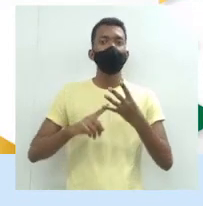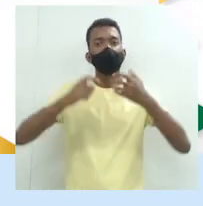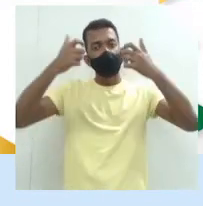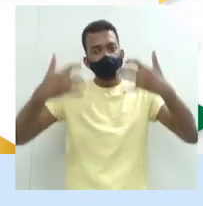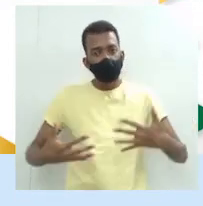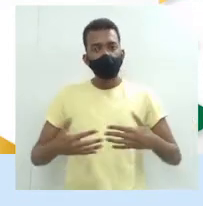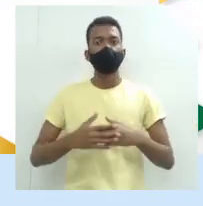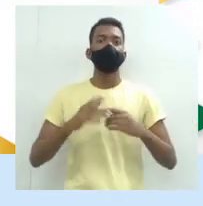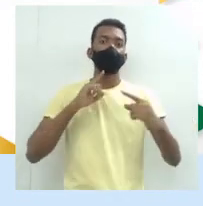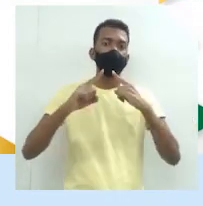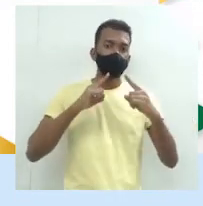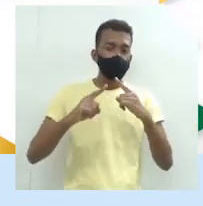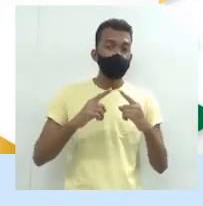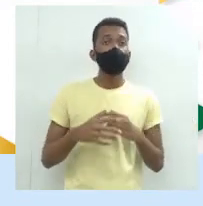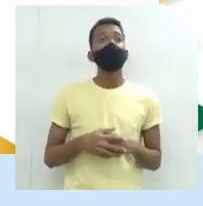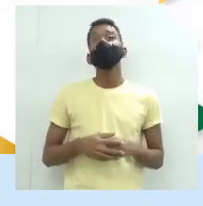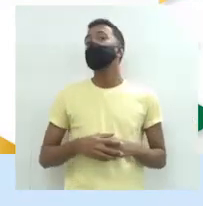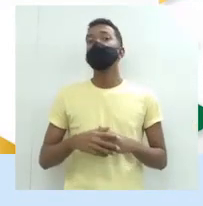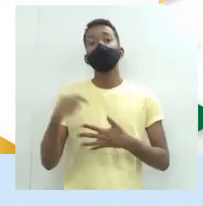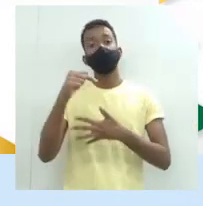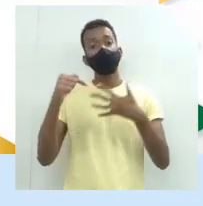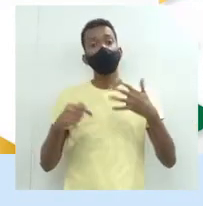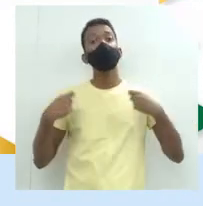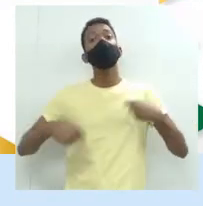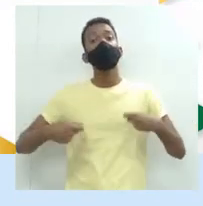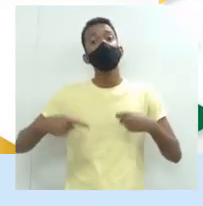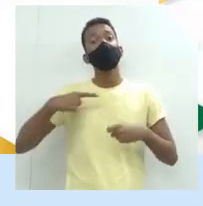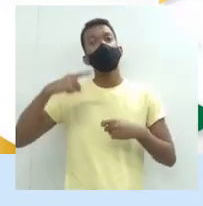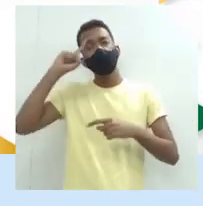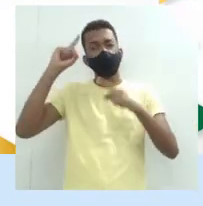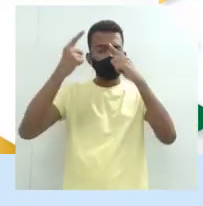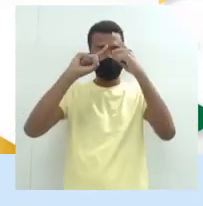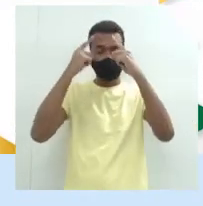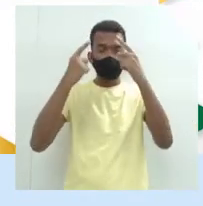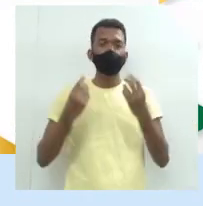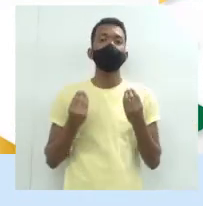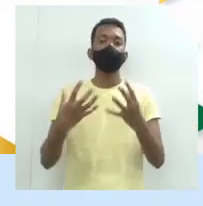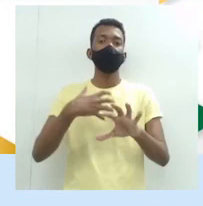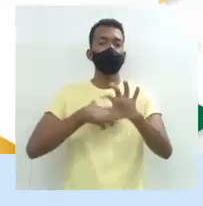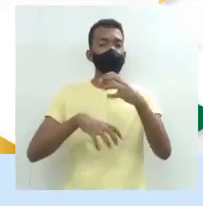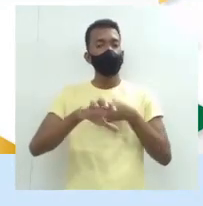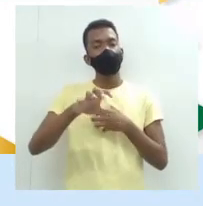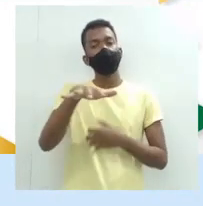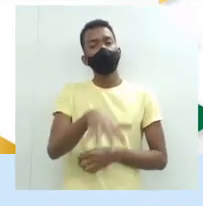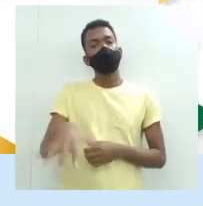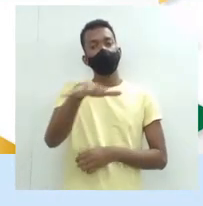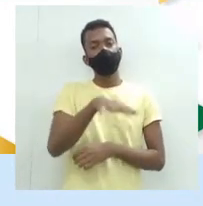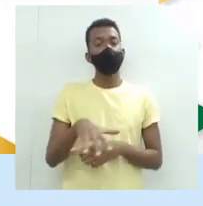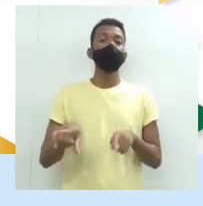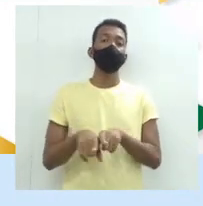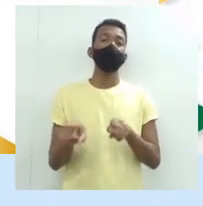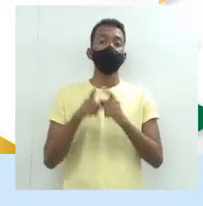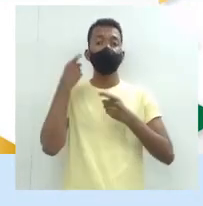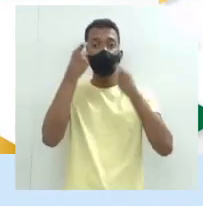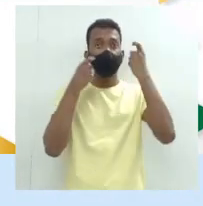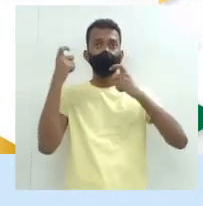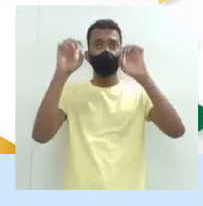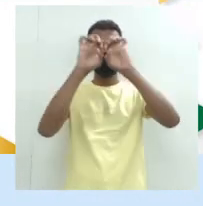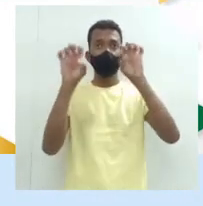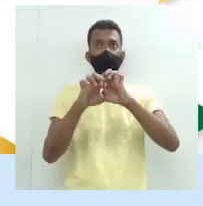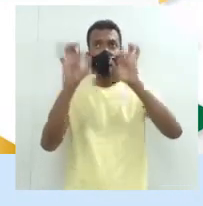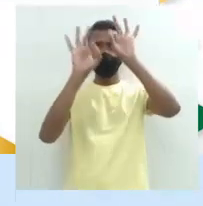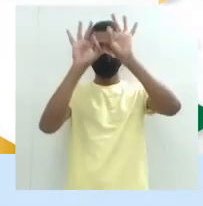fale, dialogue. Tem que ter uma criatividade para sensibilizar o público, preocupação com a estética, né, onde